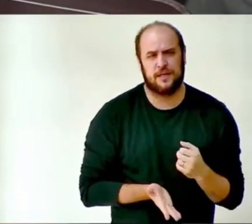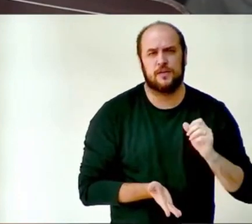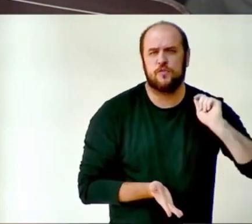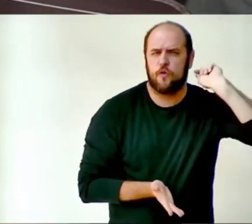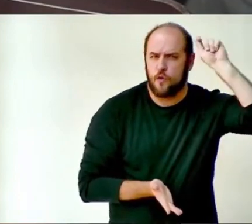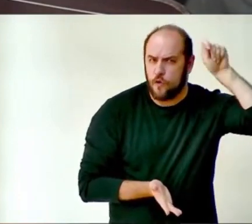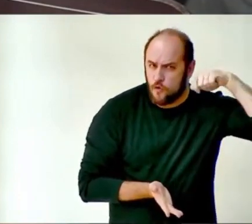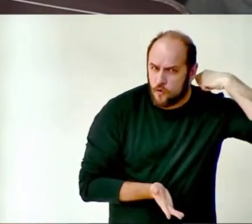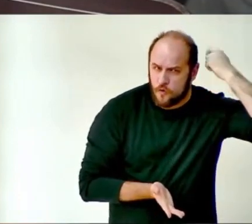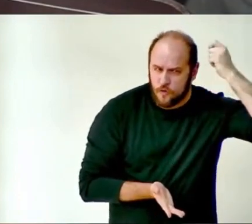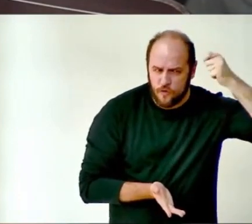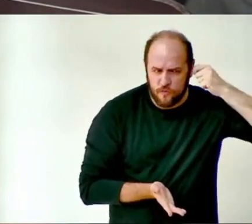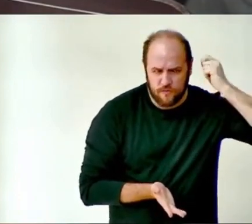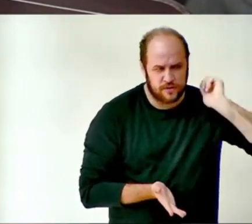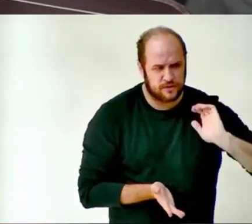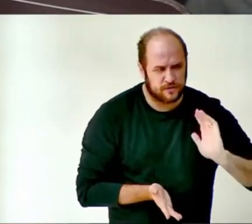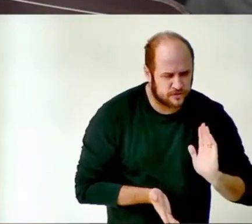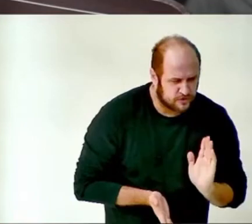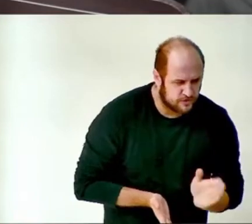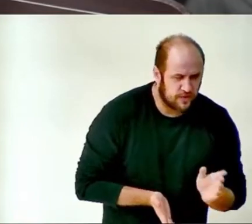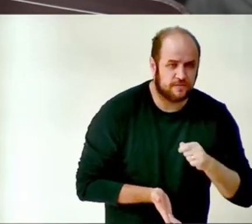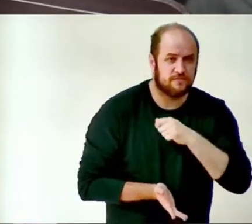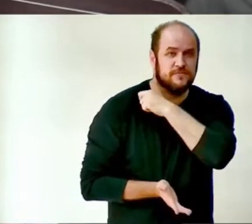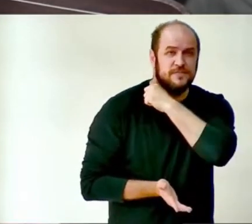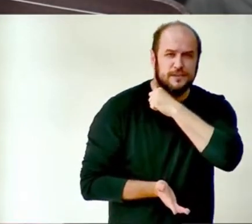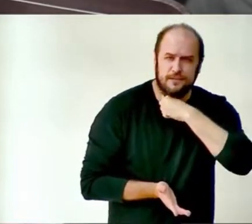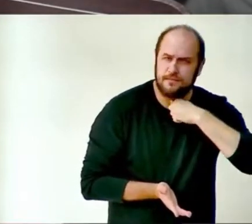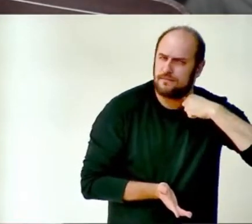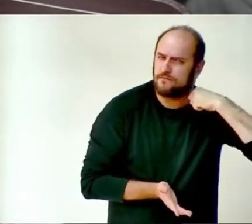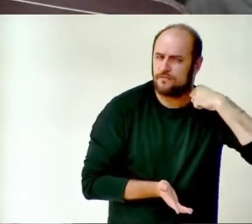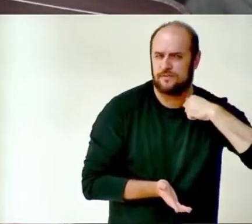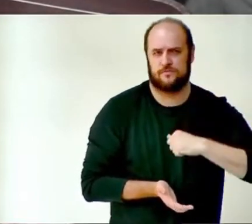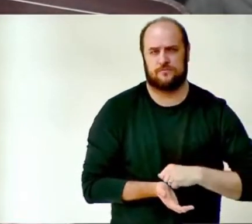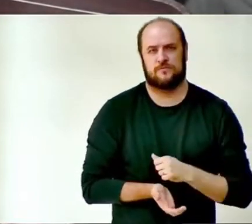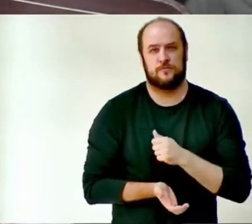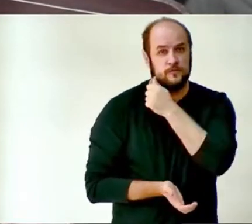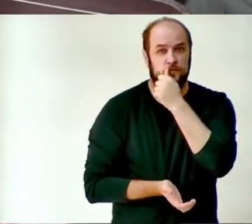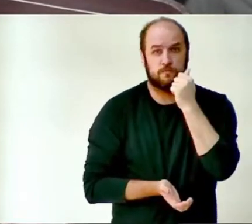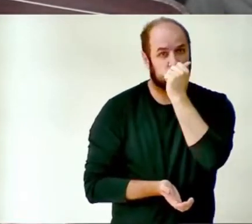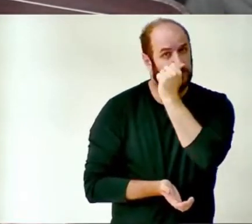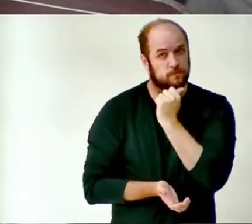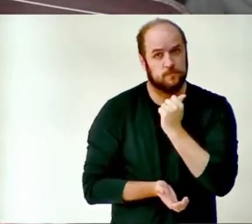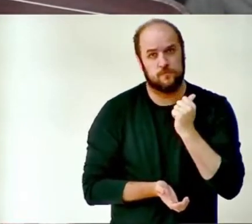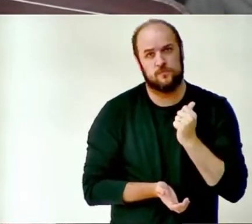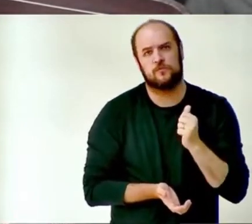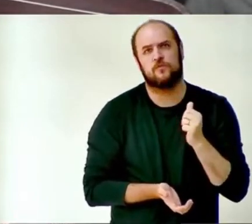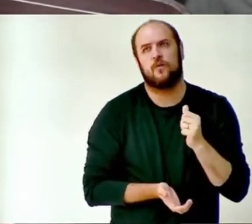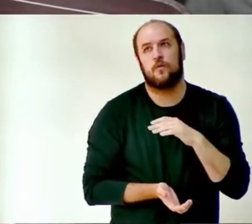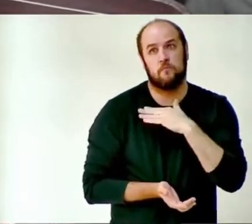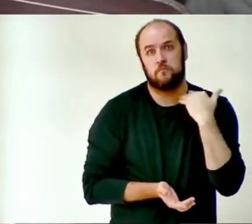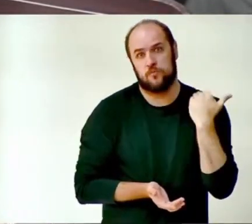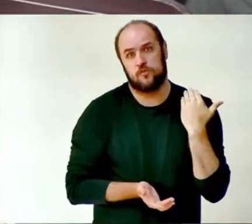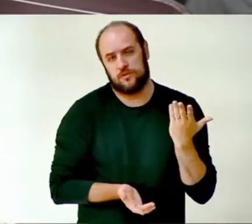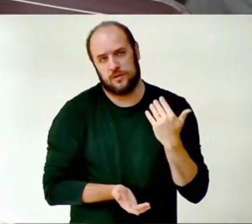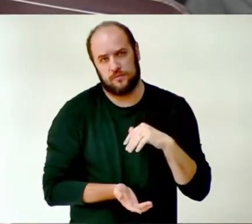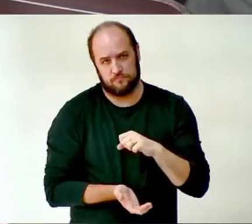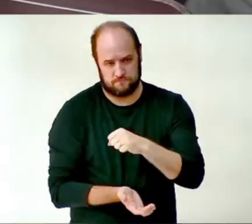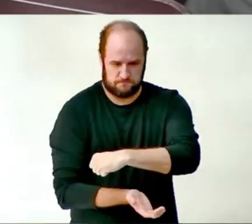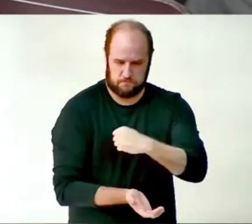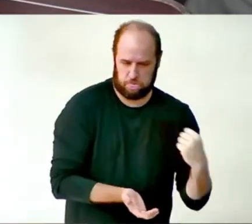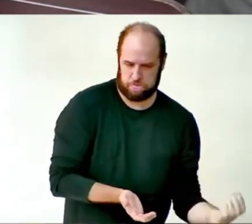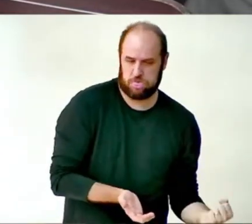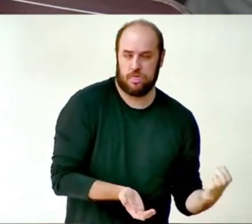os carneiros, foram considerados sacrifícios, na verdade, a morte das ovelhas